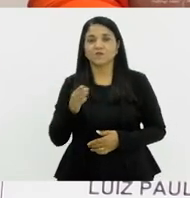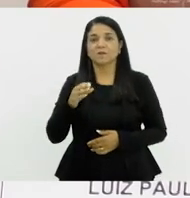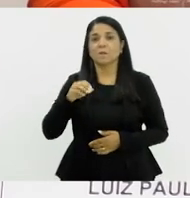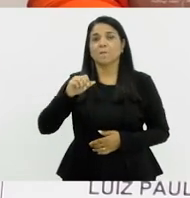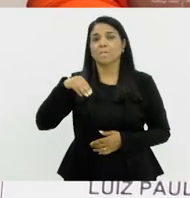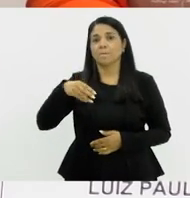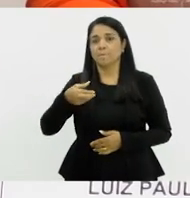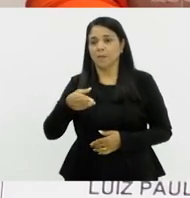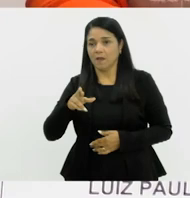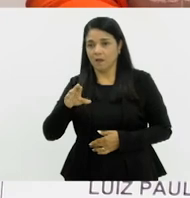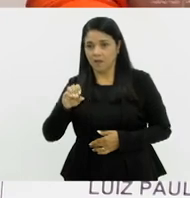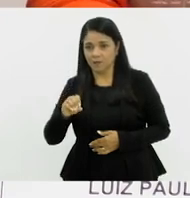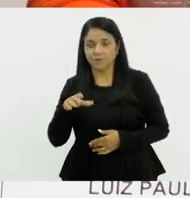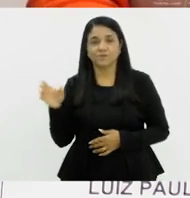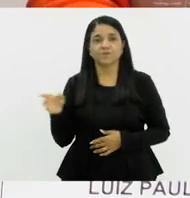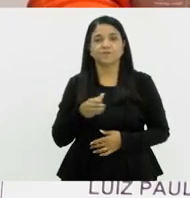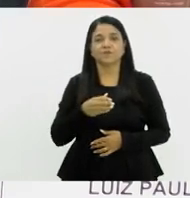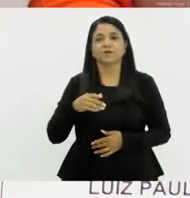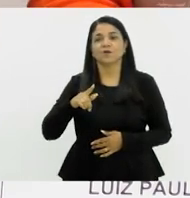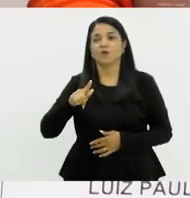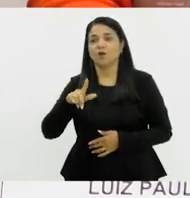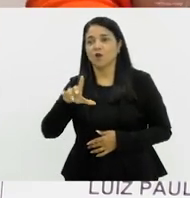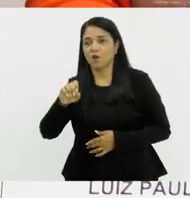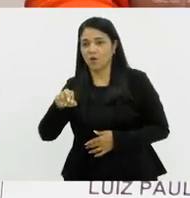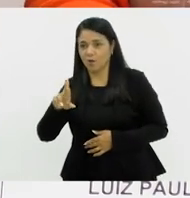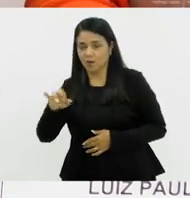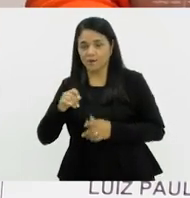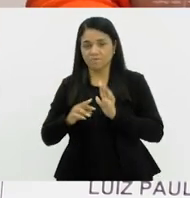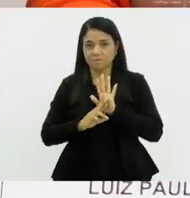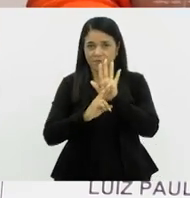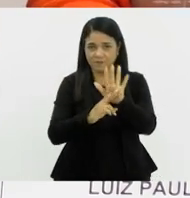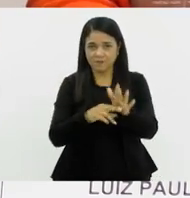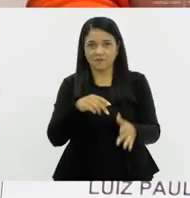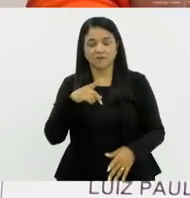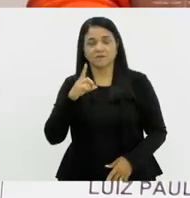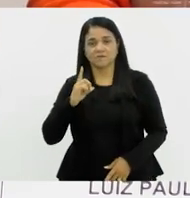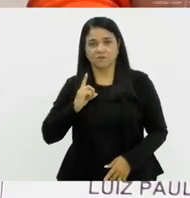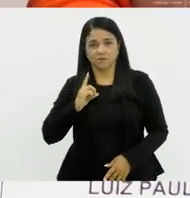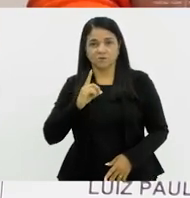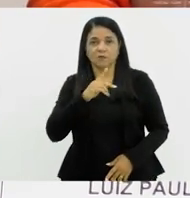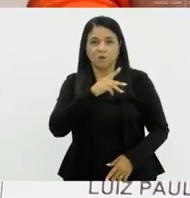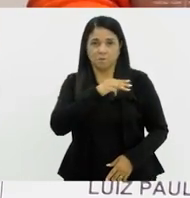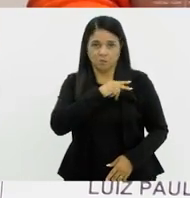Alessandra Glória, representa aqui a Defensoria Pública, que é a peticionária da ação.